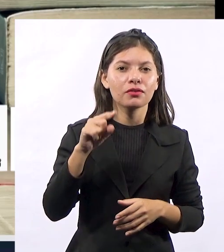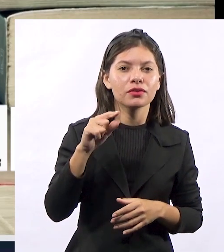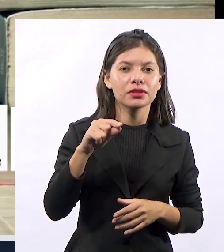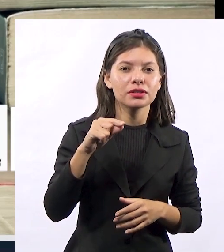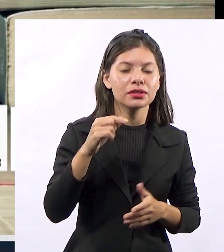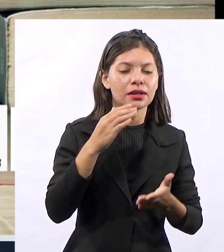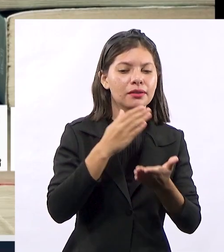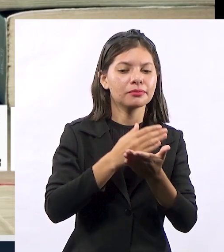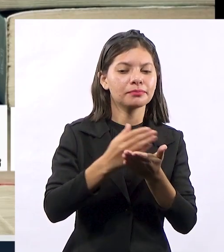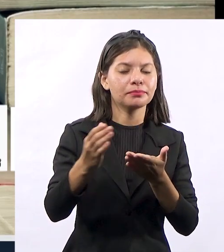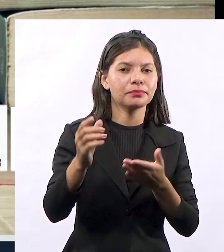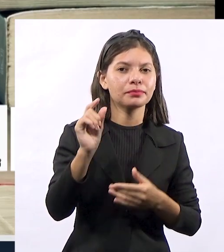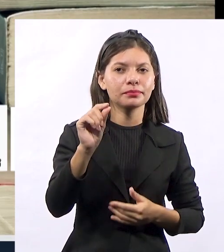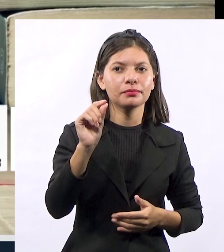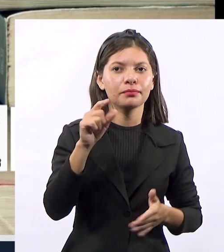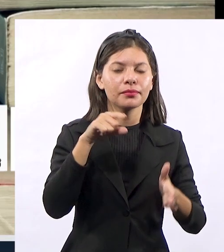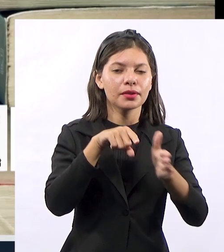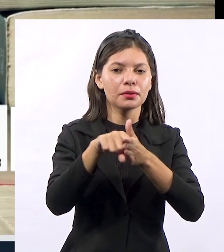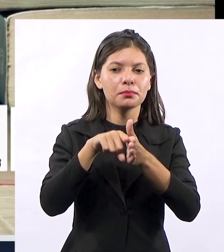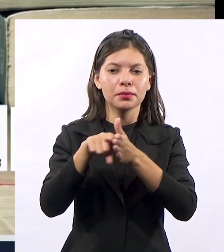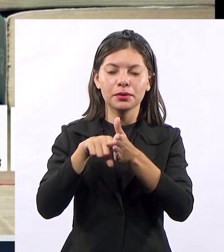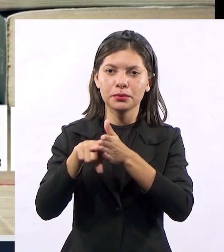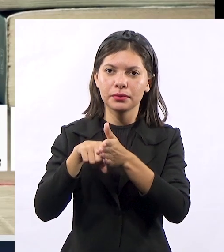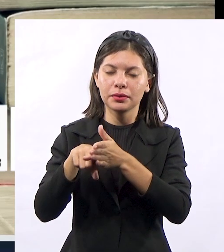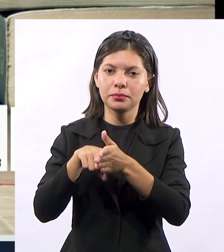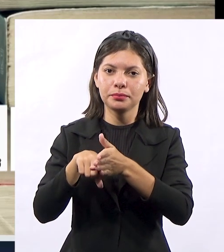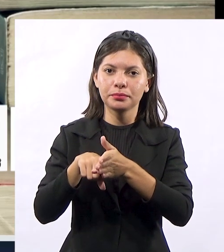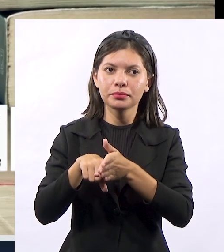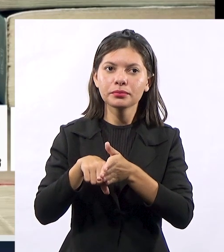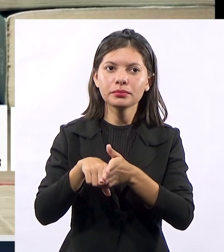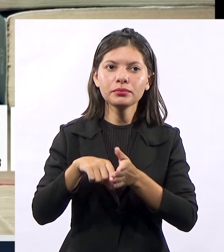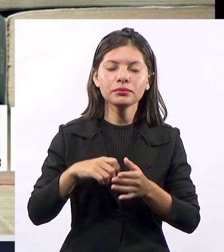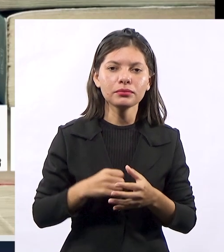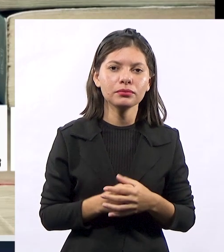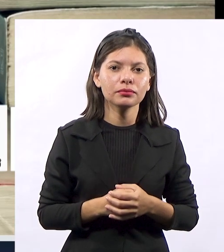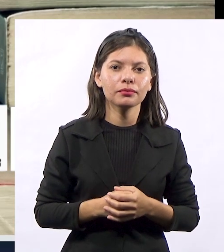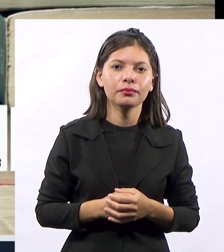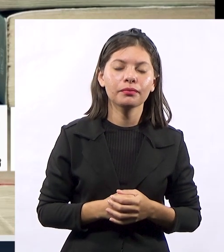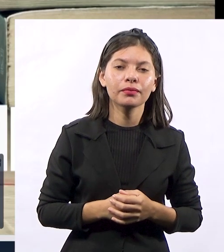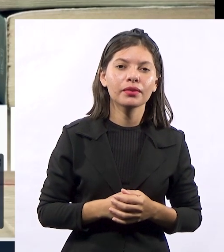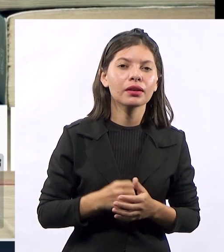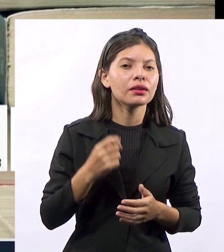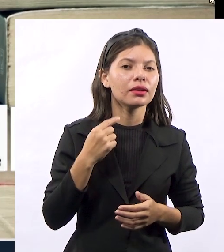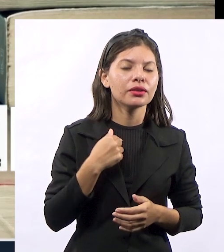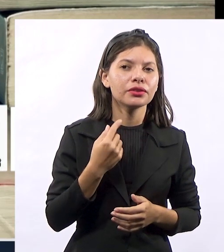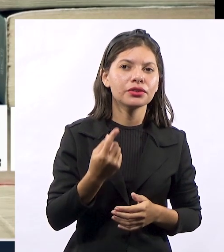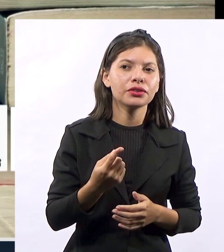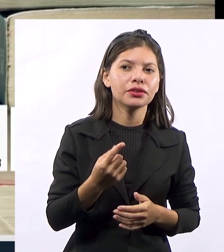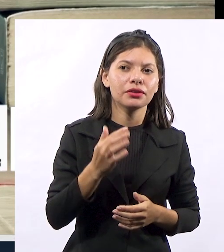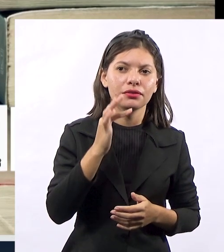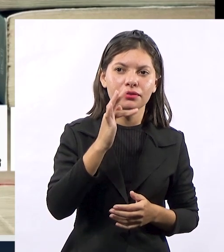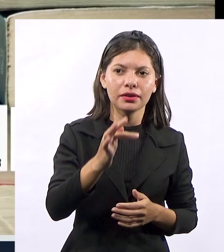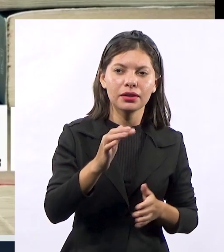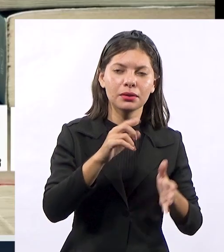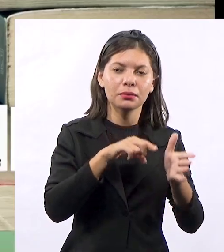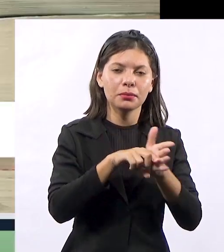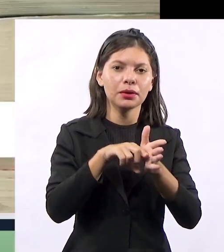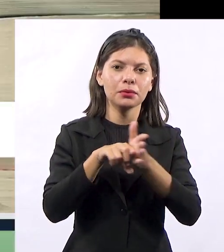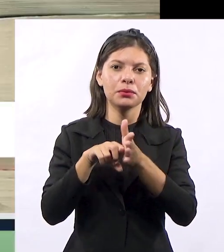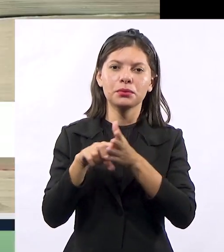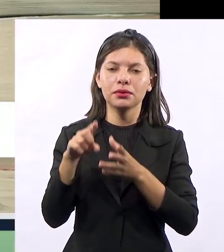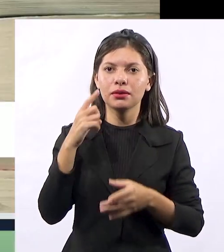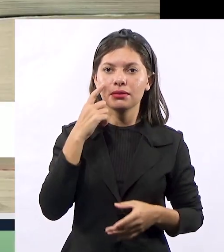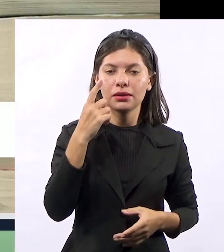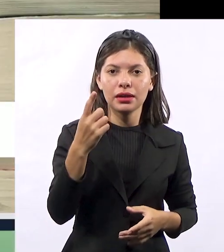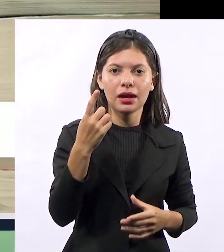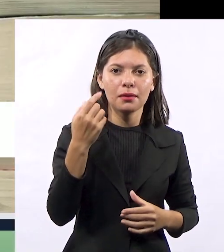outra trilha, você começa com a pergunta. Exatamente, você começa com a pergunta. E quando a gente fala de pergunta, a